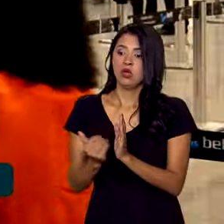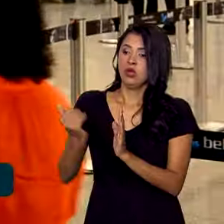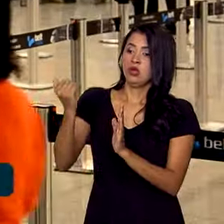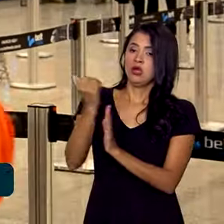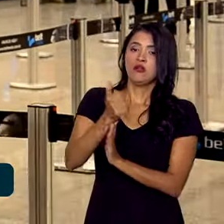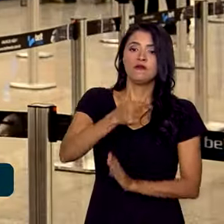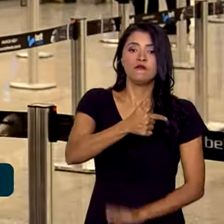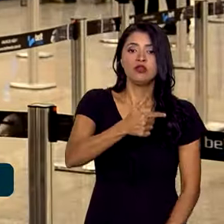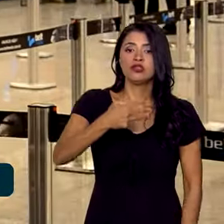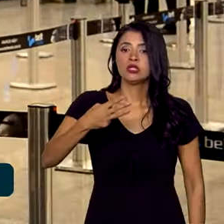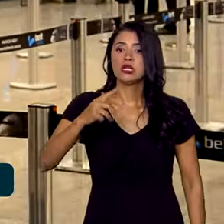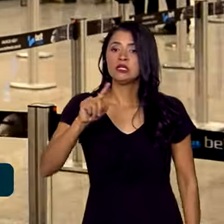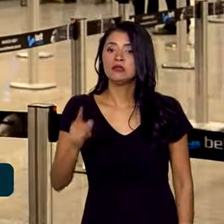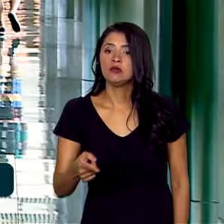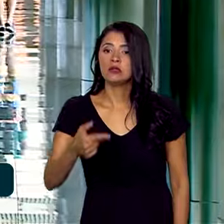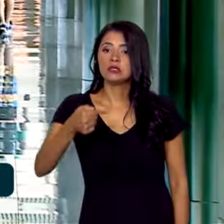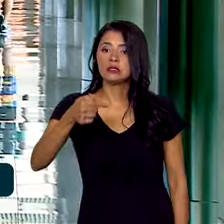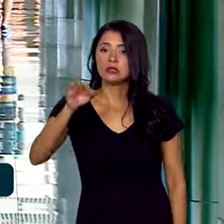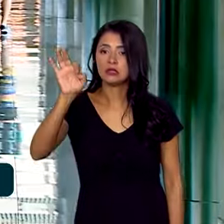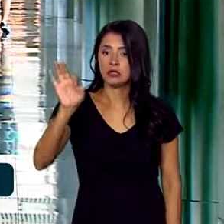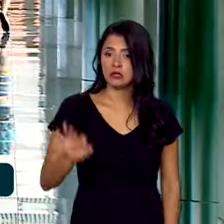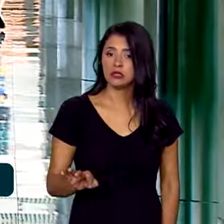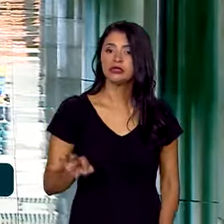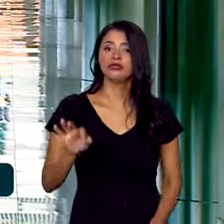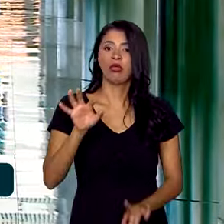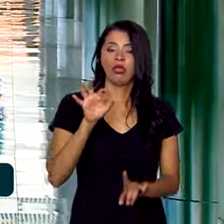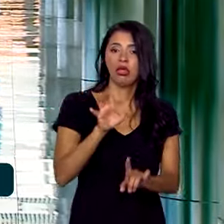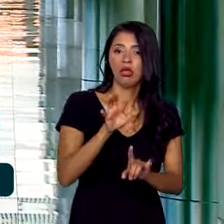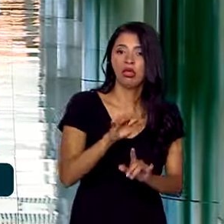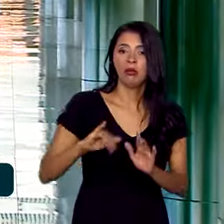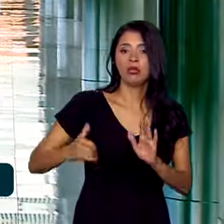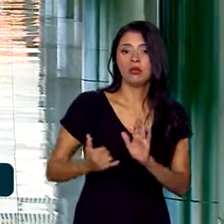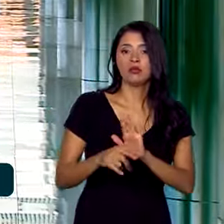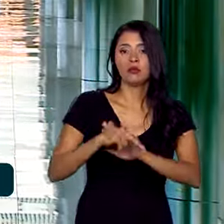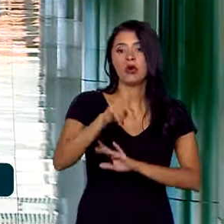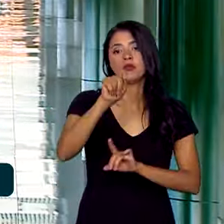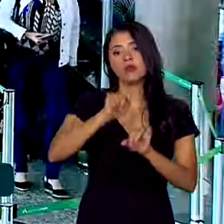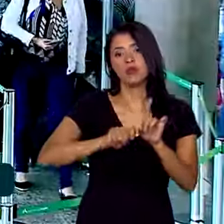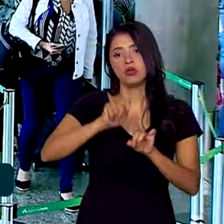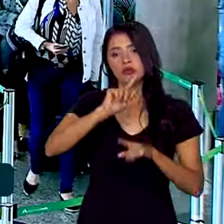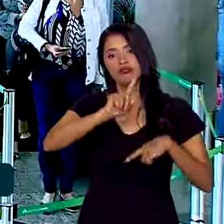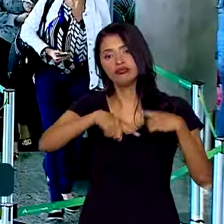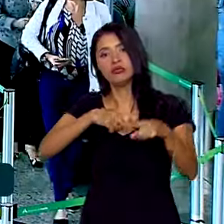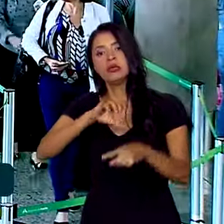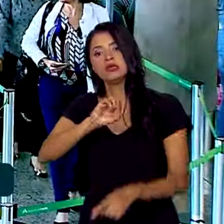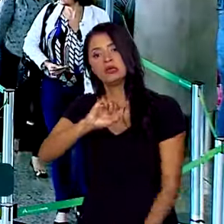de 23,7%, pressionando a inflação do mês, que avançou